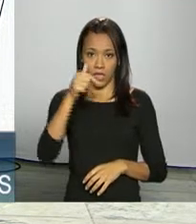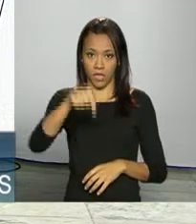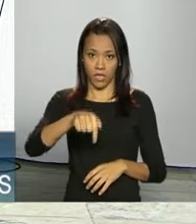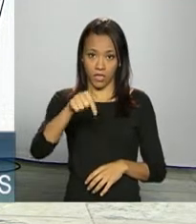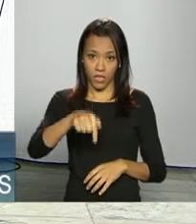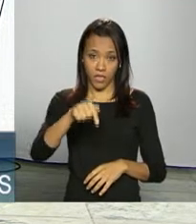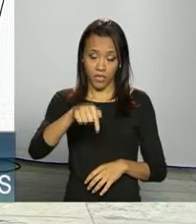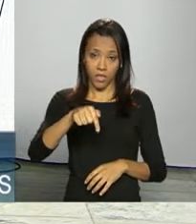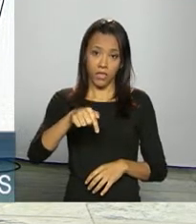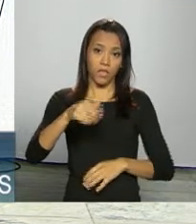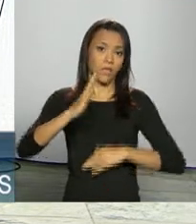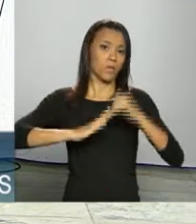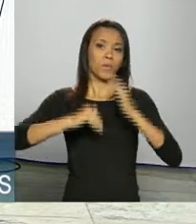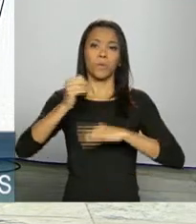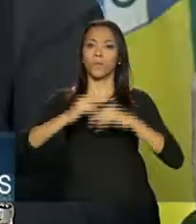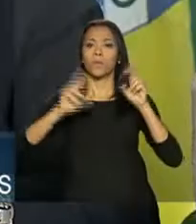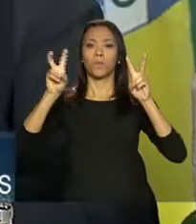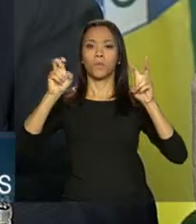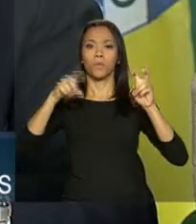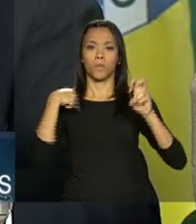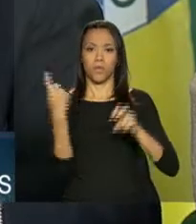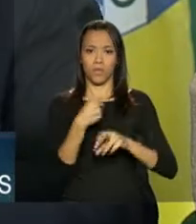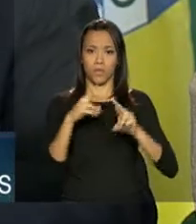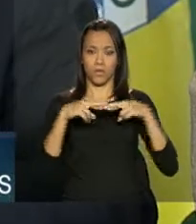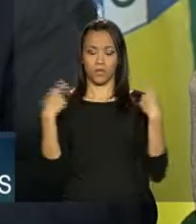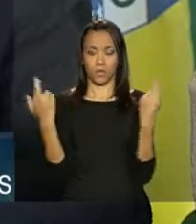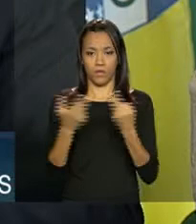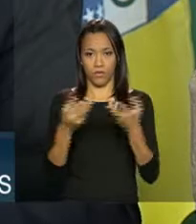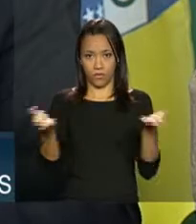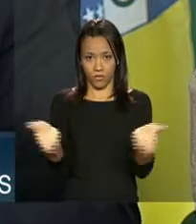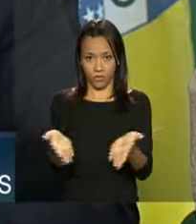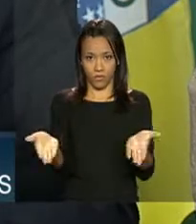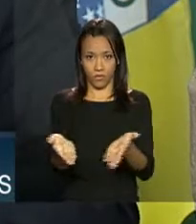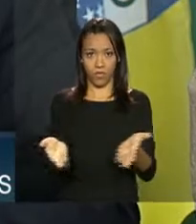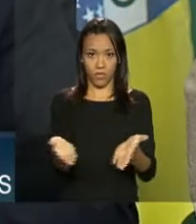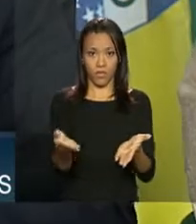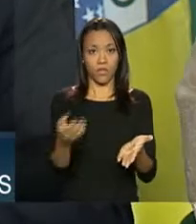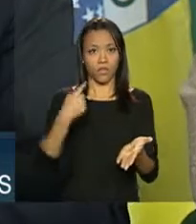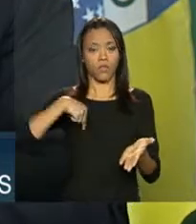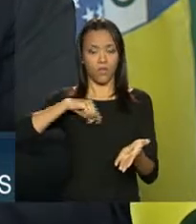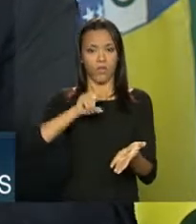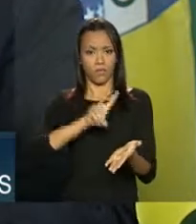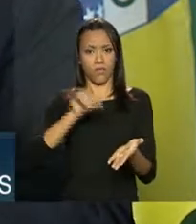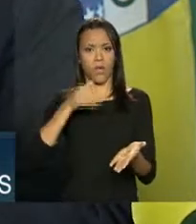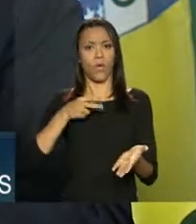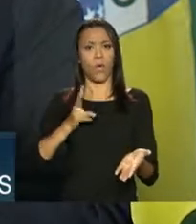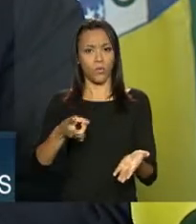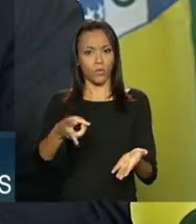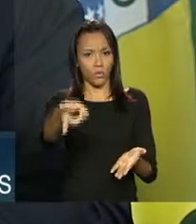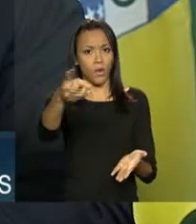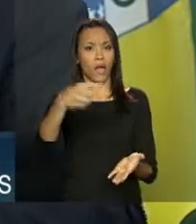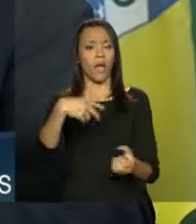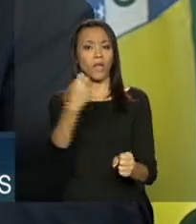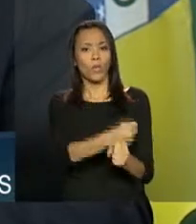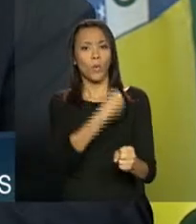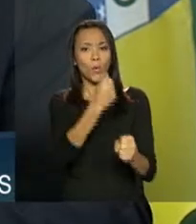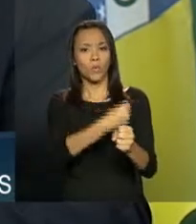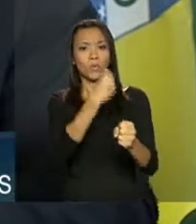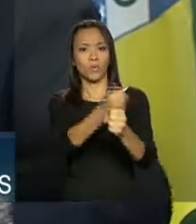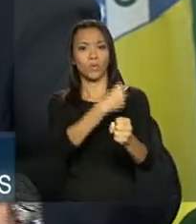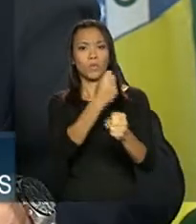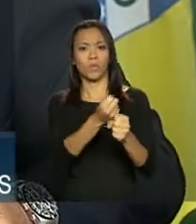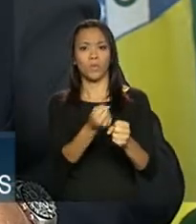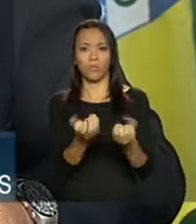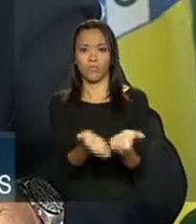pautas da nossa reunião de hoje nós vamos dar continuidade às obras estruturantes na